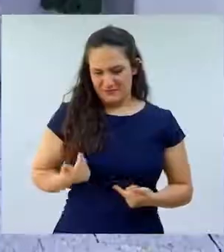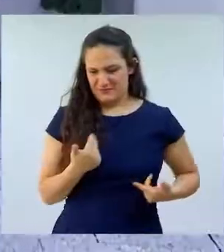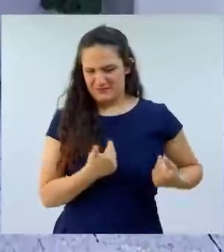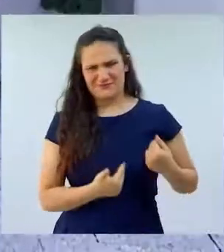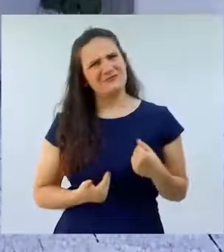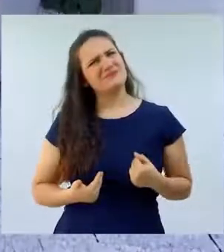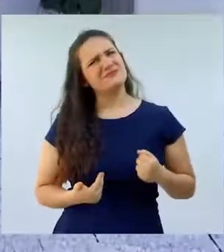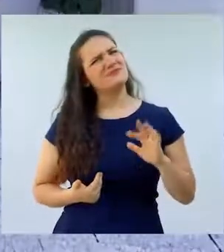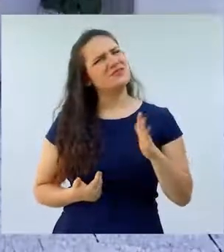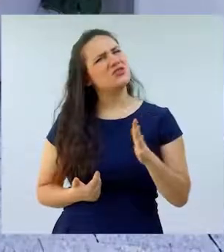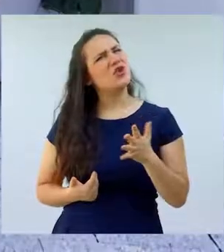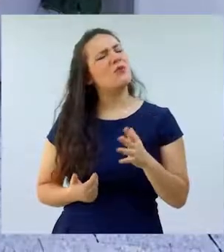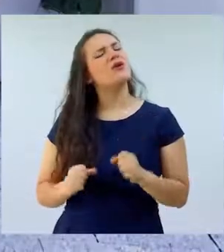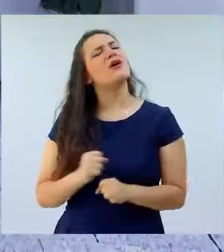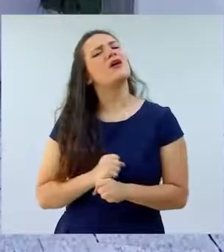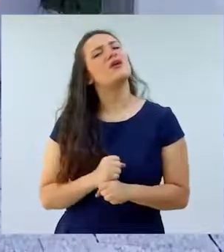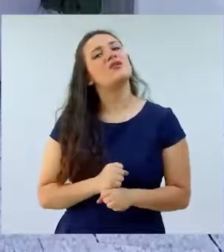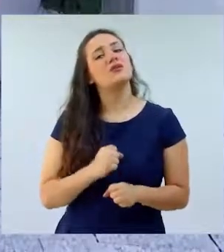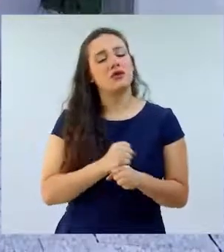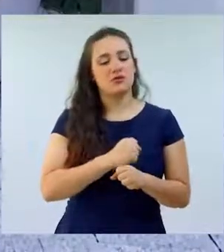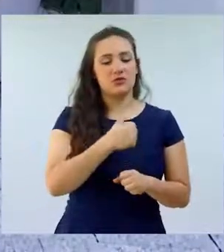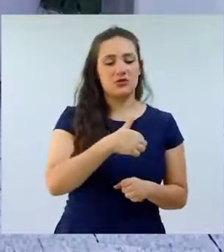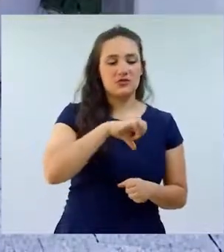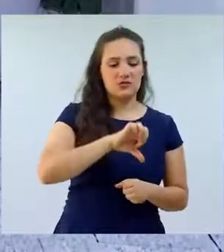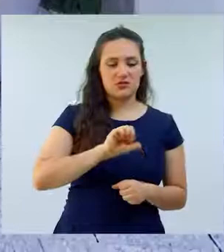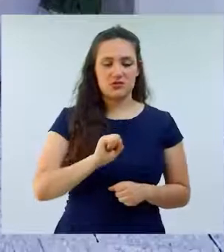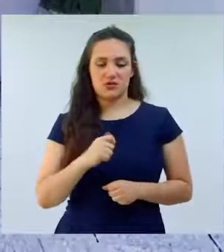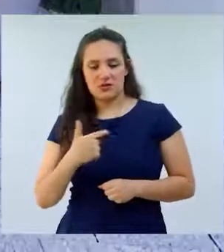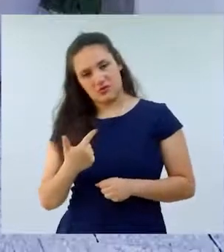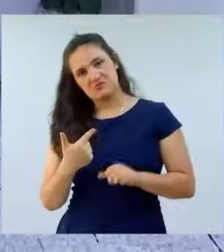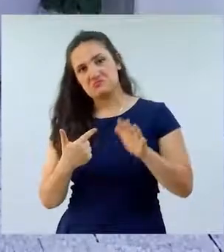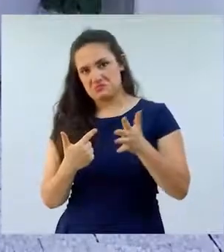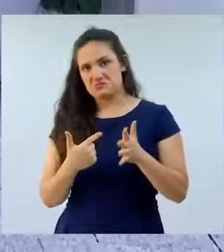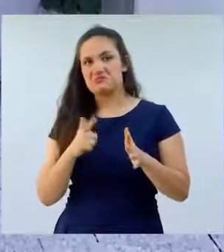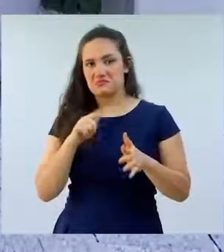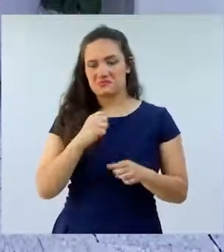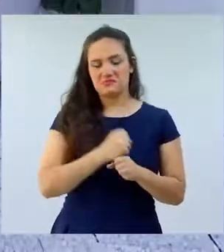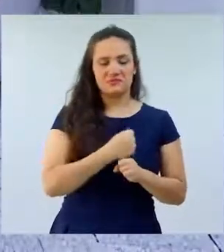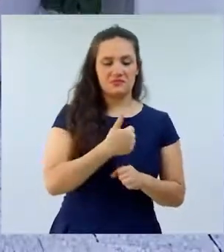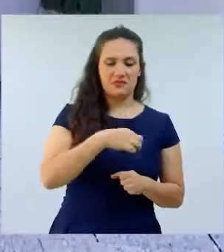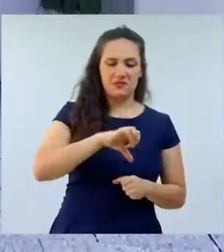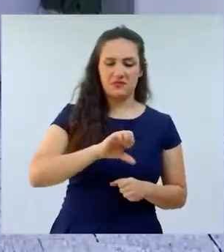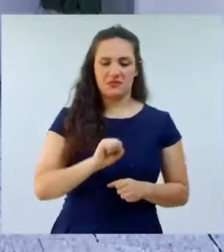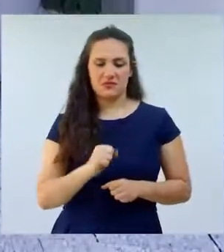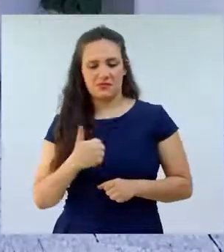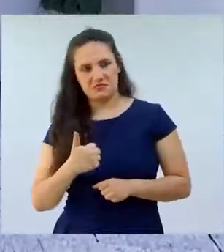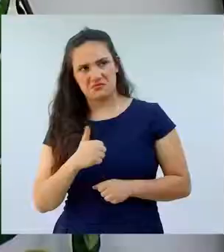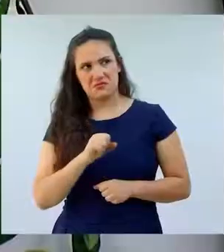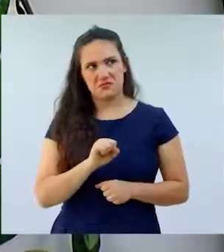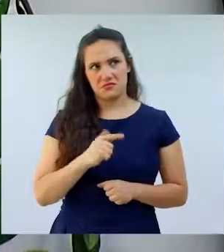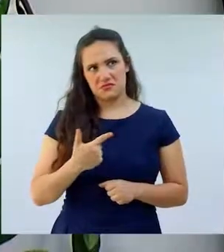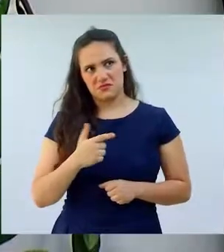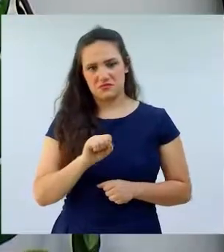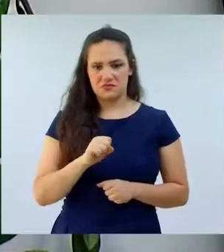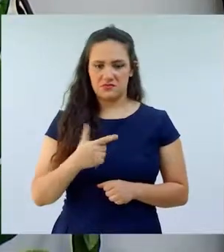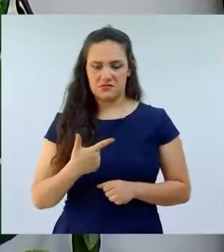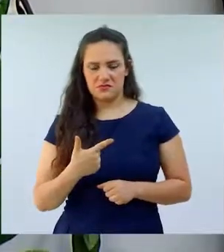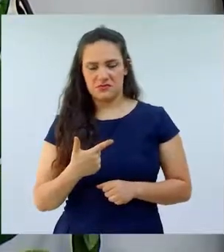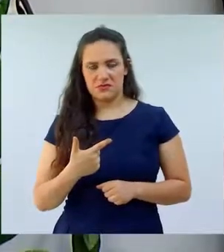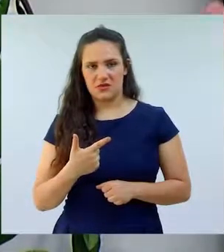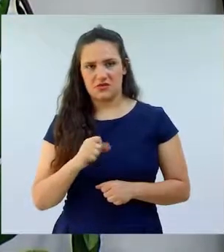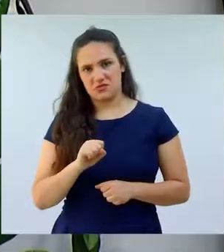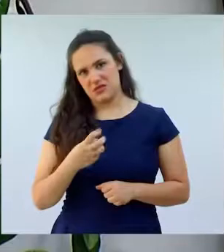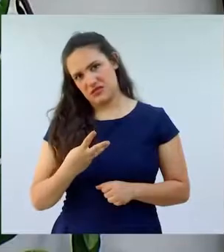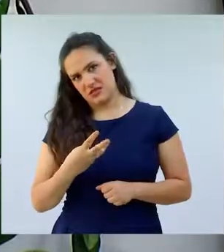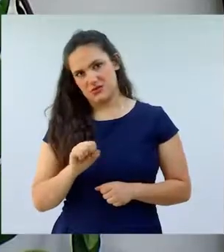tudo. Eu estou falando de que década? Década de 80? Estou falando de 82. 82. De 81 a 82, 83, Só para o nosso